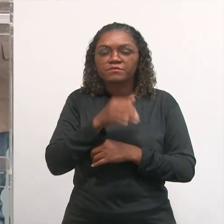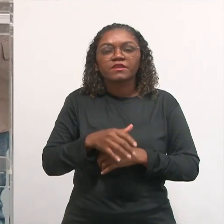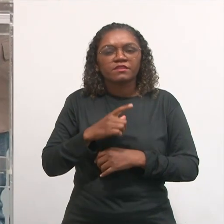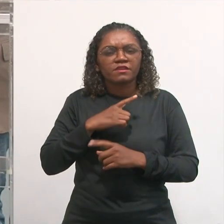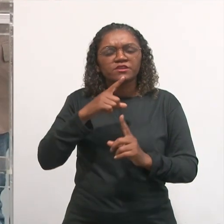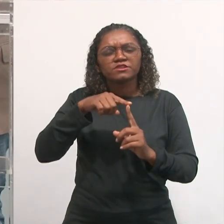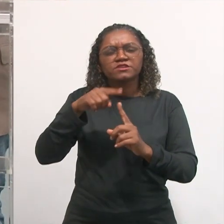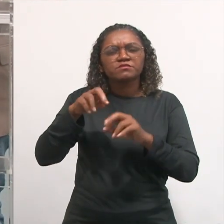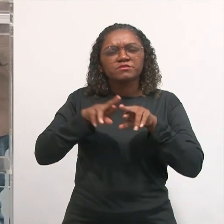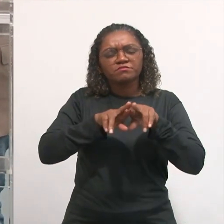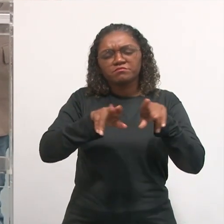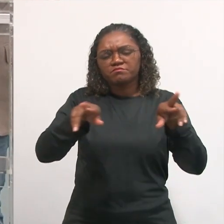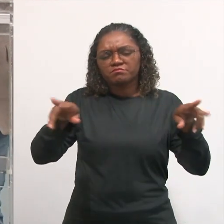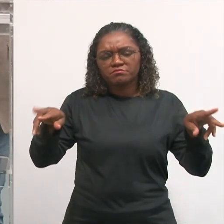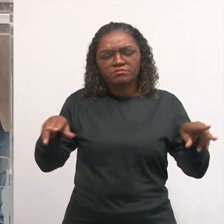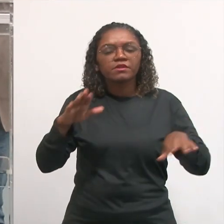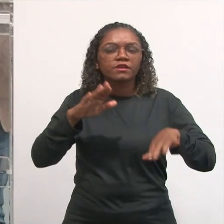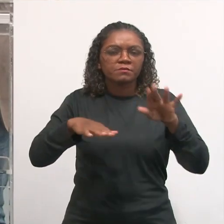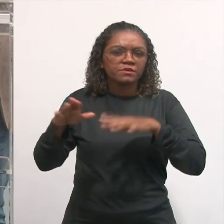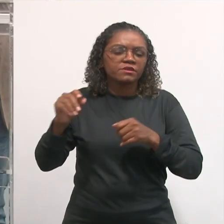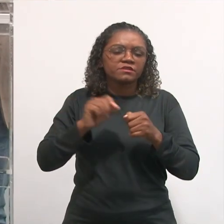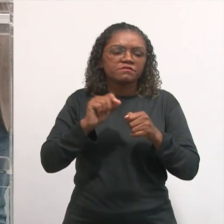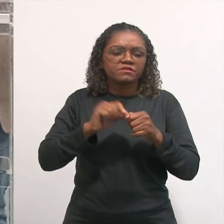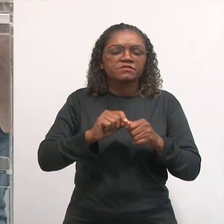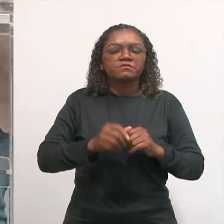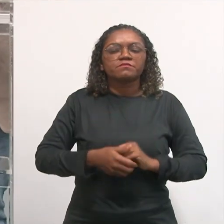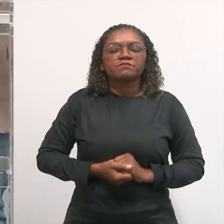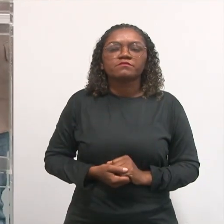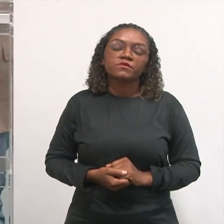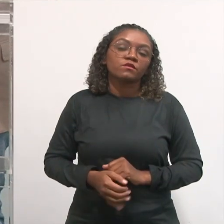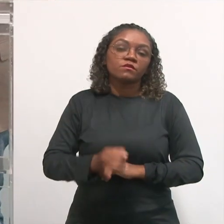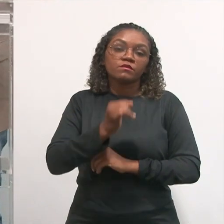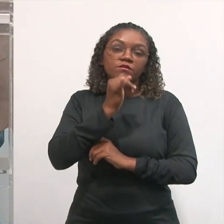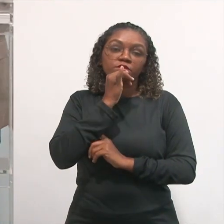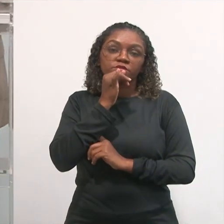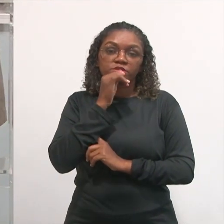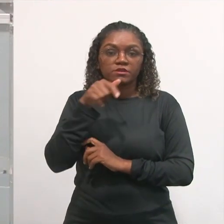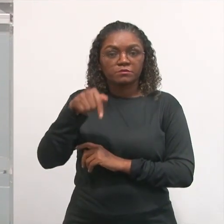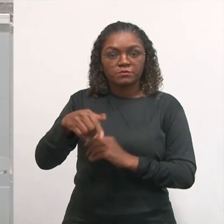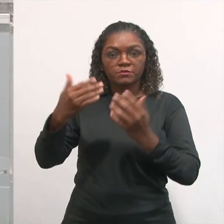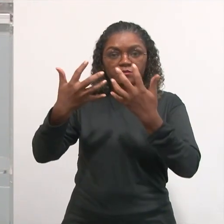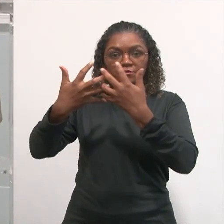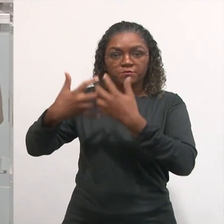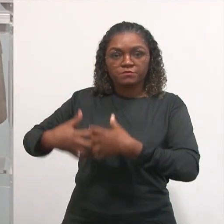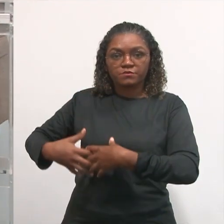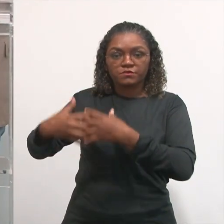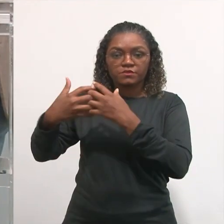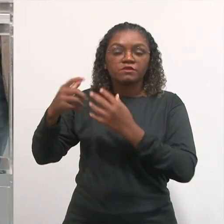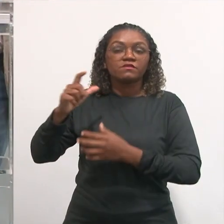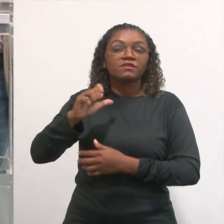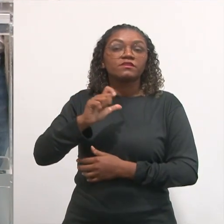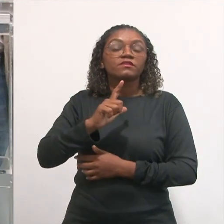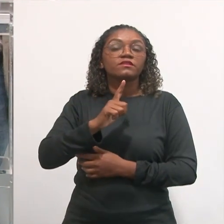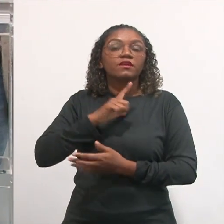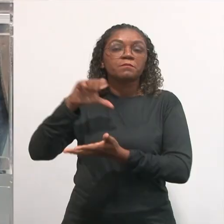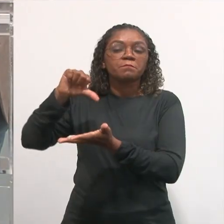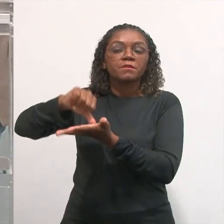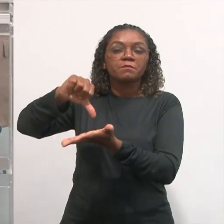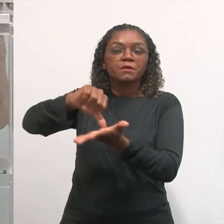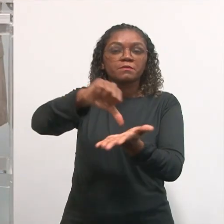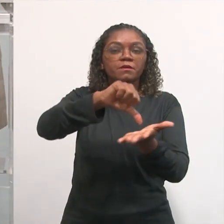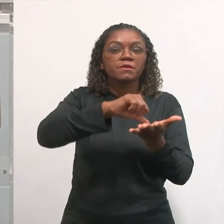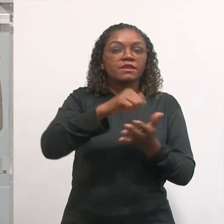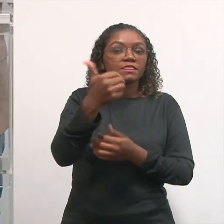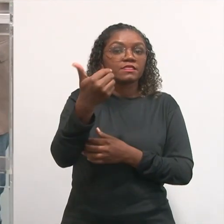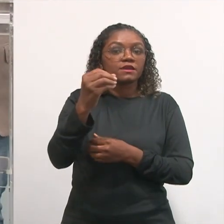outros tipos de fazer esse conglomerado. Por exemplo, o IFRO tem unidades, né, em 10 municípios,